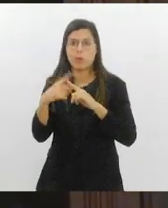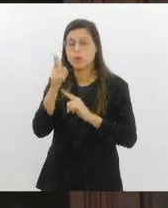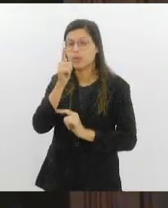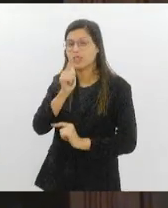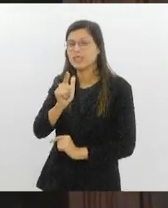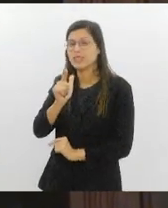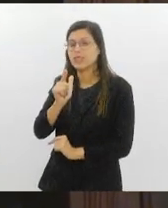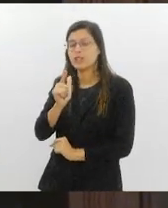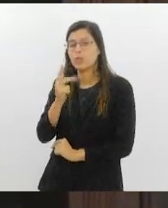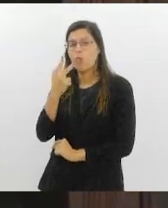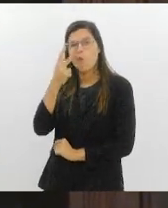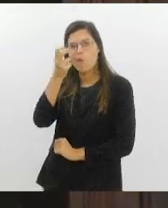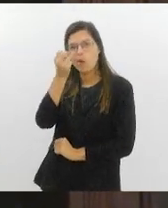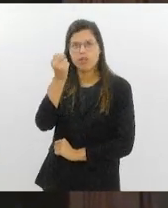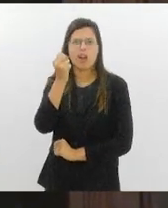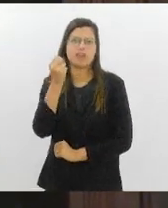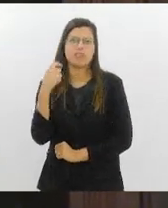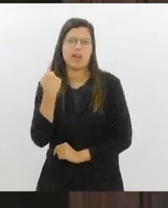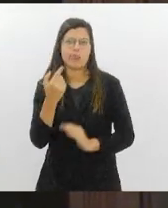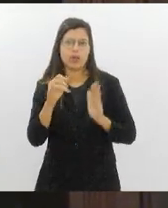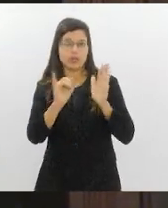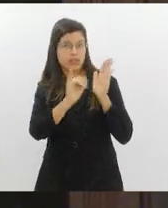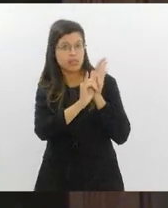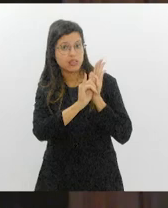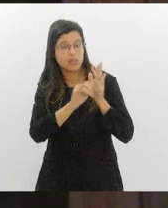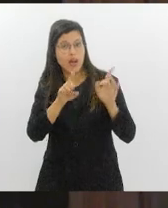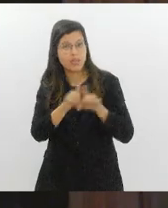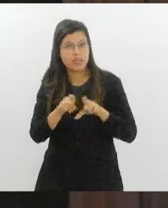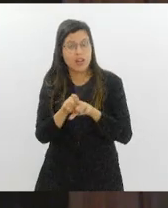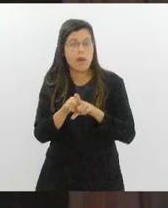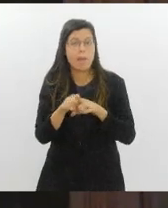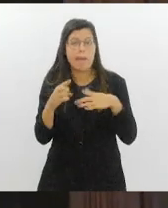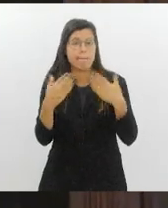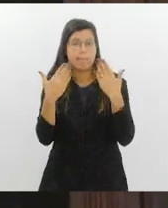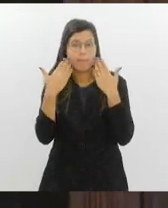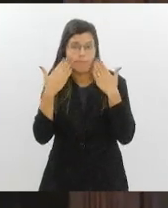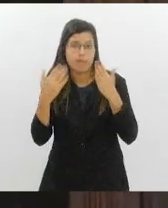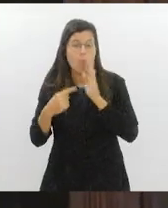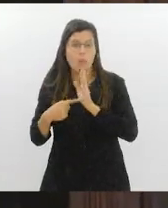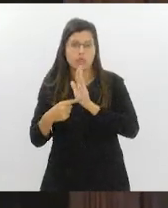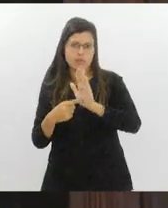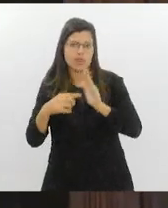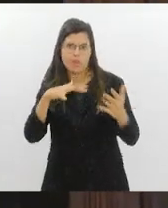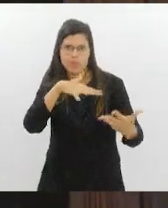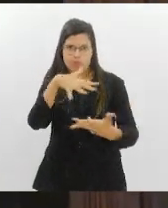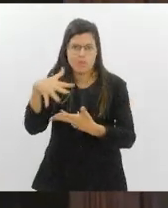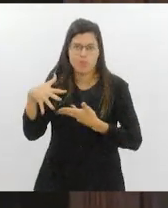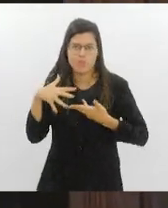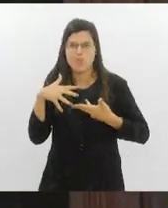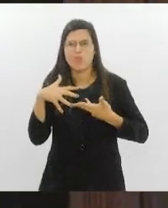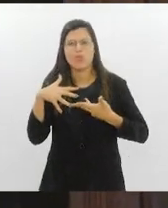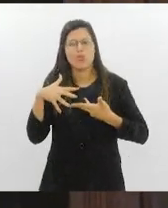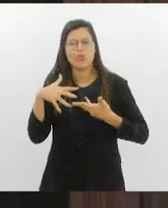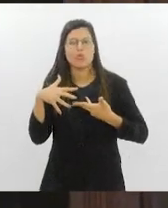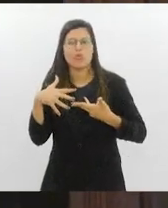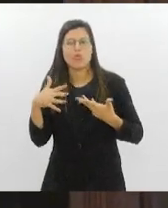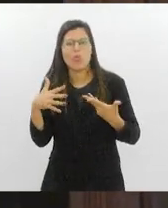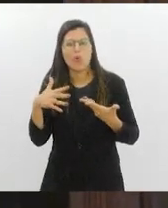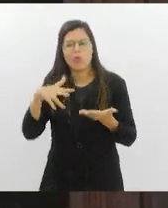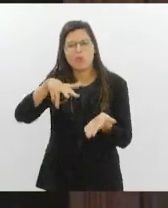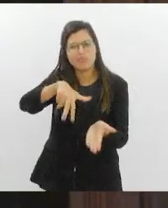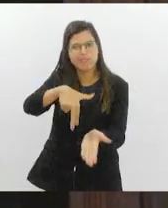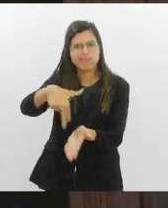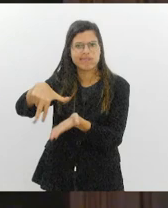nossa identidade, como projetar para o mundo inteiro, com graça, competência, leveza, com,